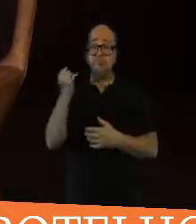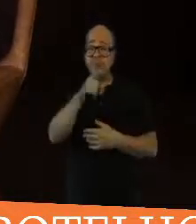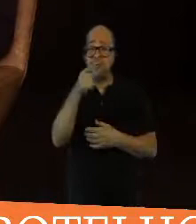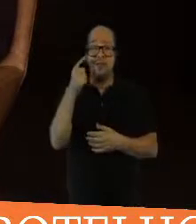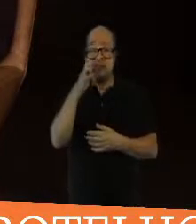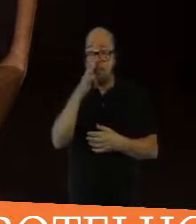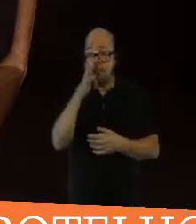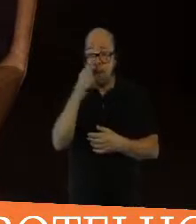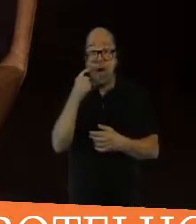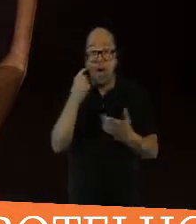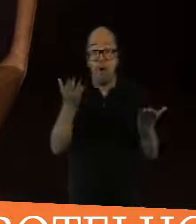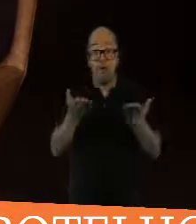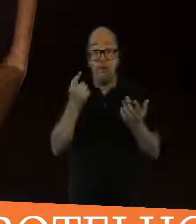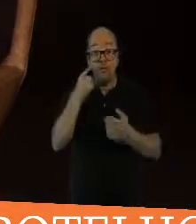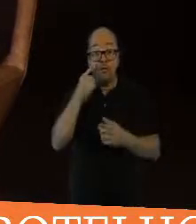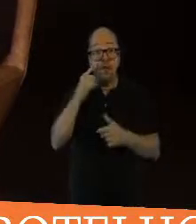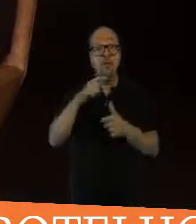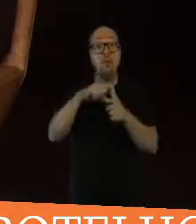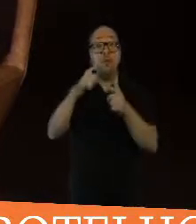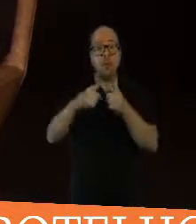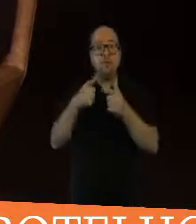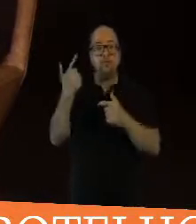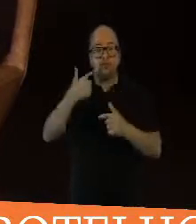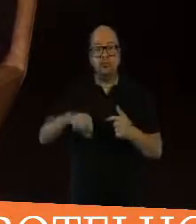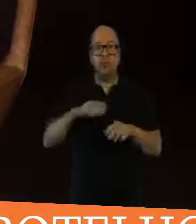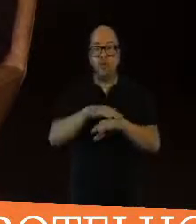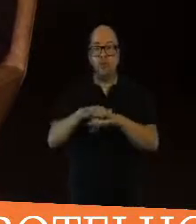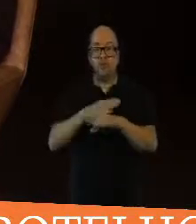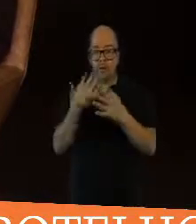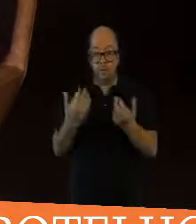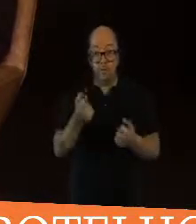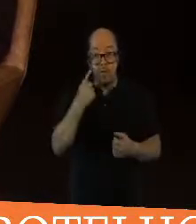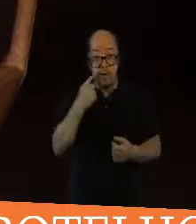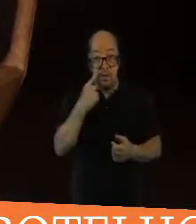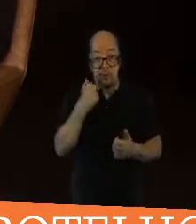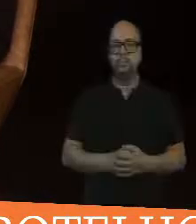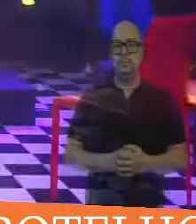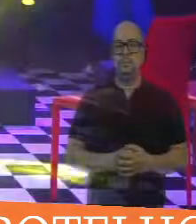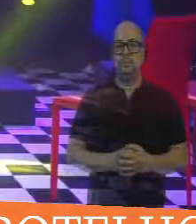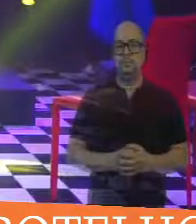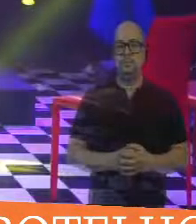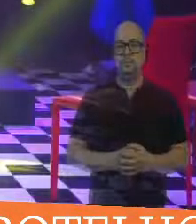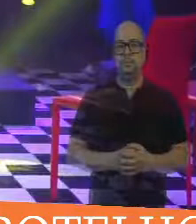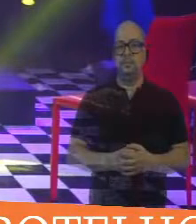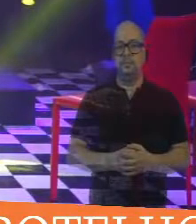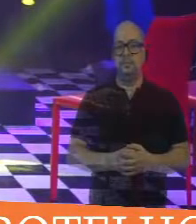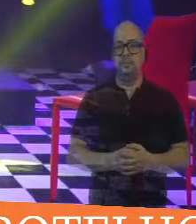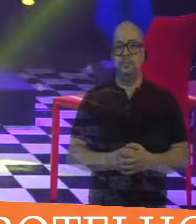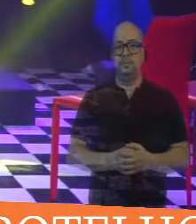ver também, e já a gente volta falando disso. Vamos lá para o potpourri.